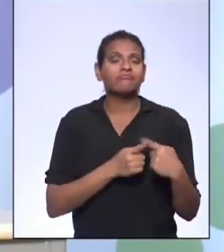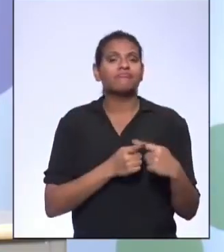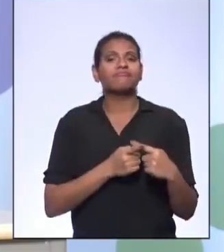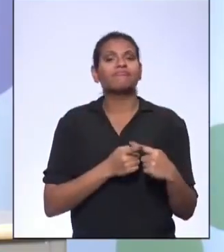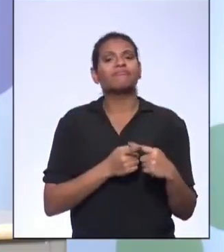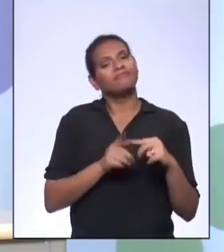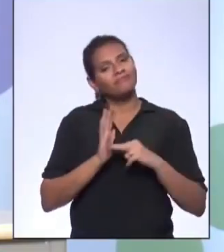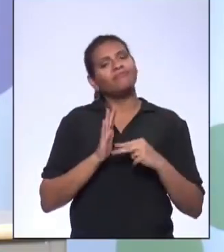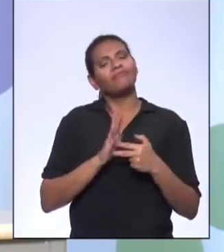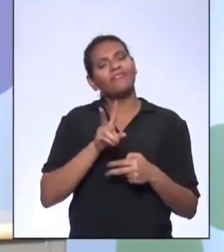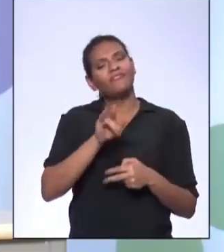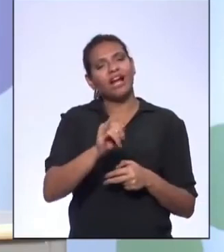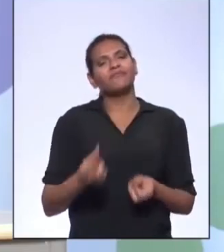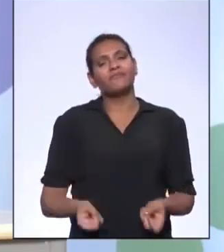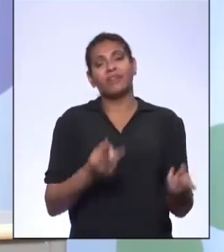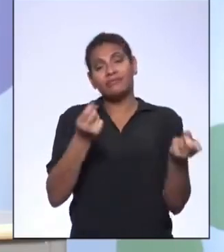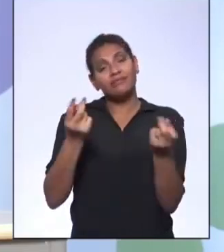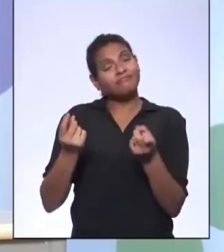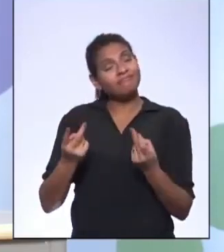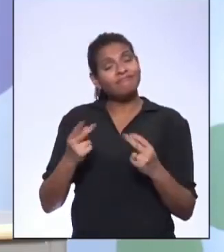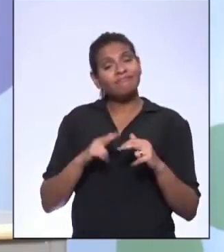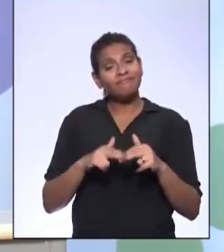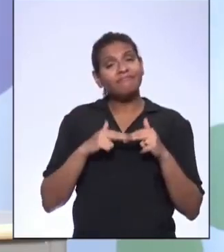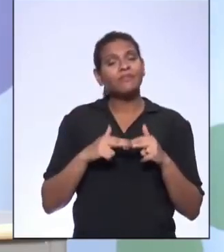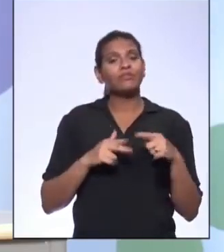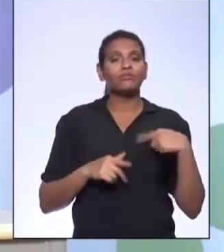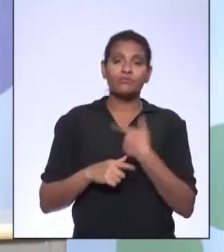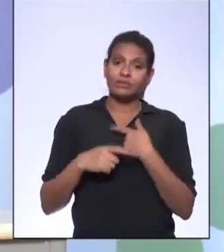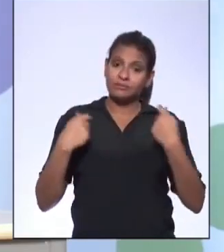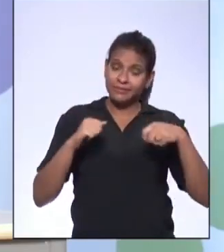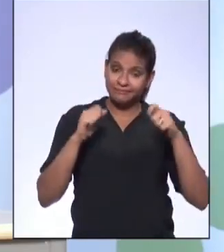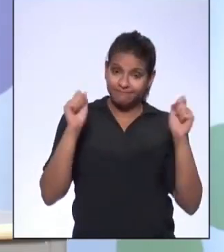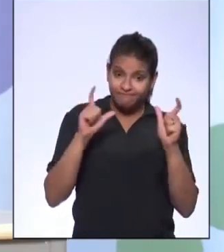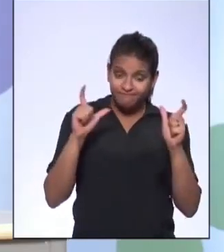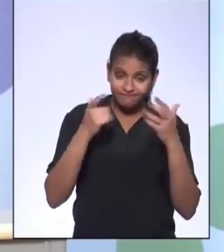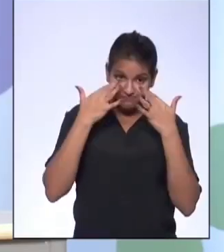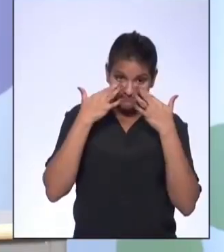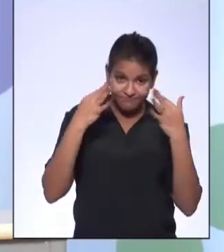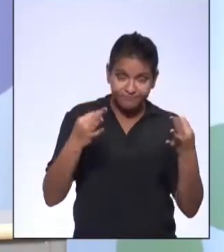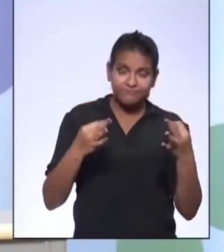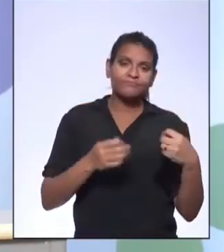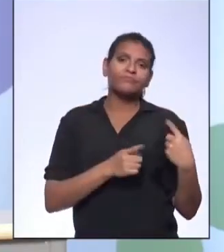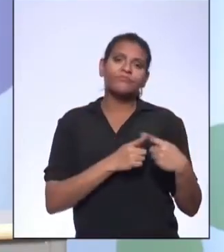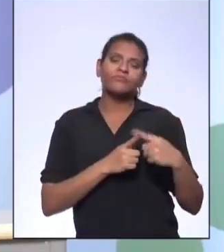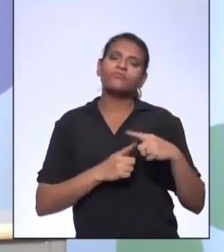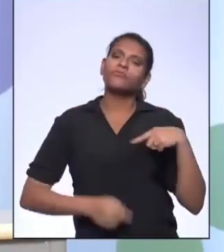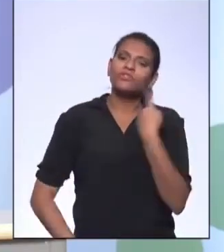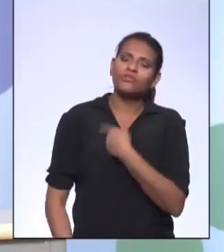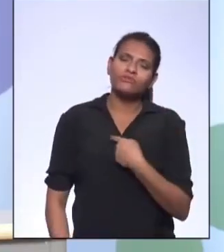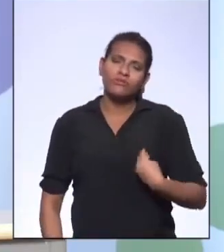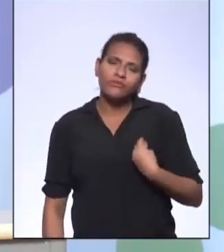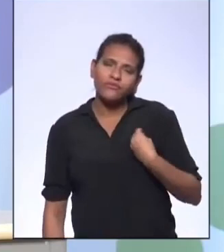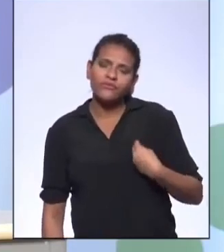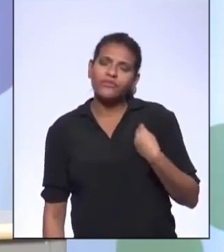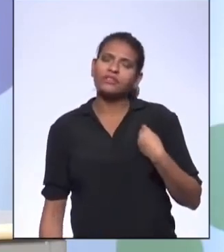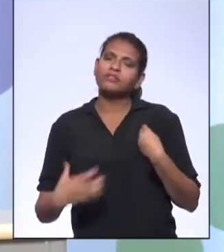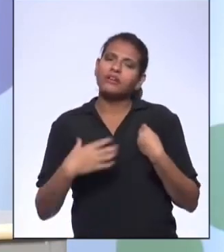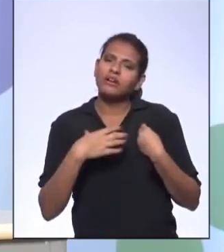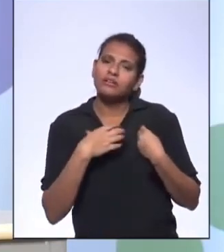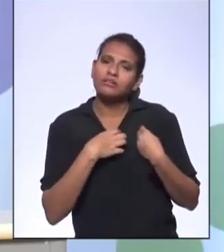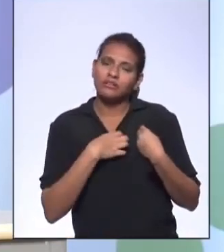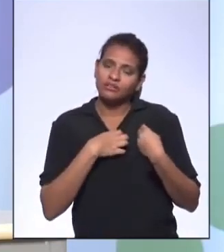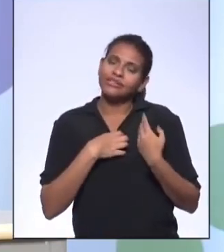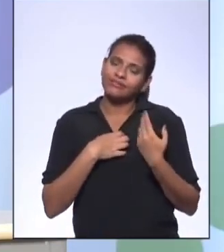muito atentos, porque o estilo de vida e o estilo de consumo que nós estamos submetidos nessa sociedade, às